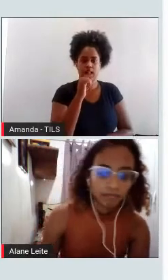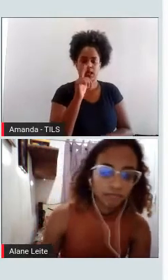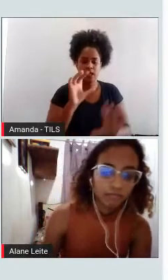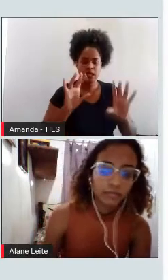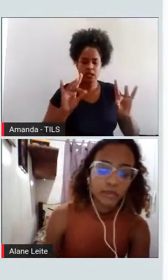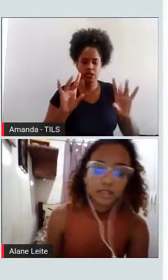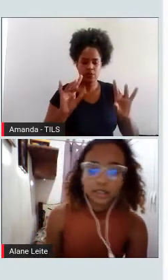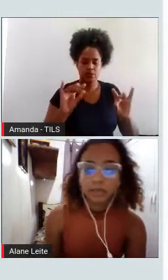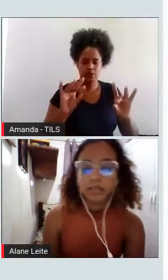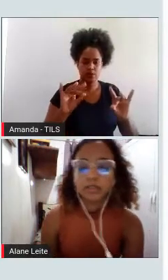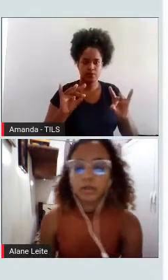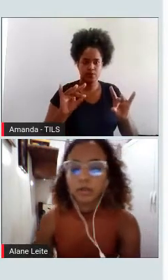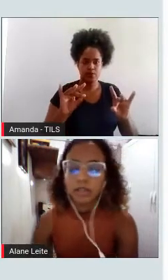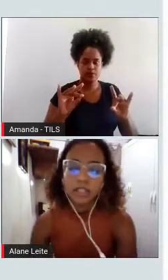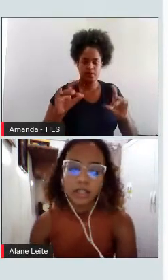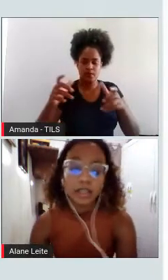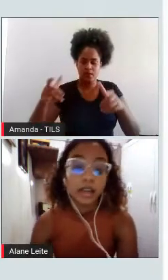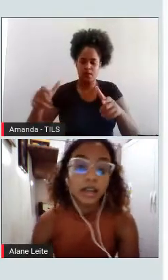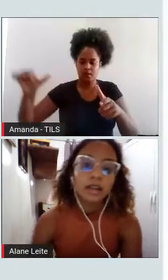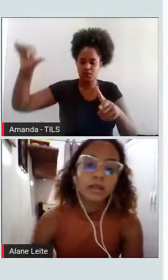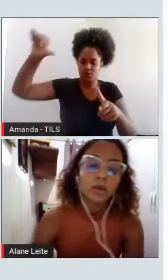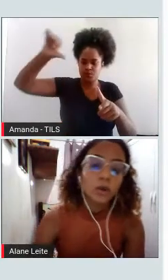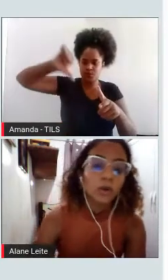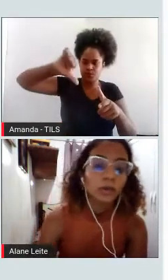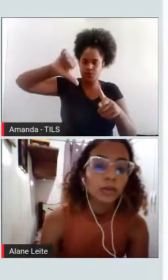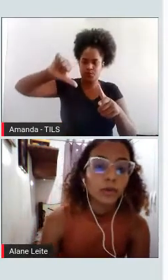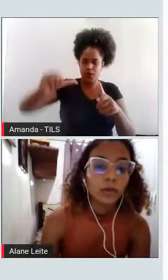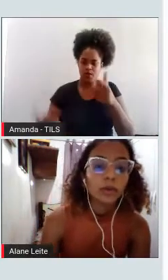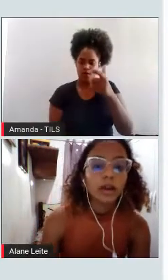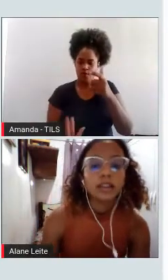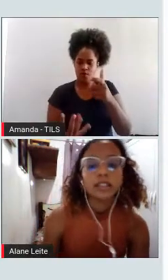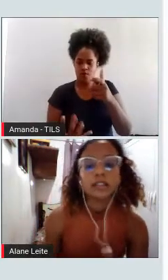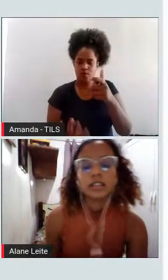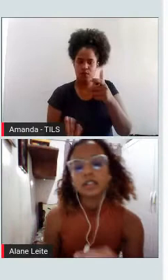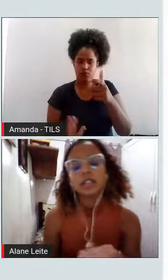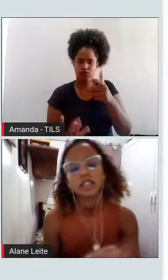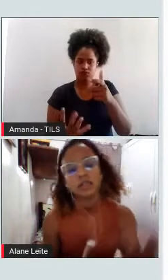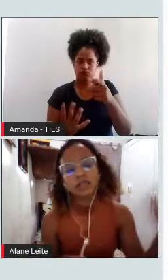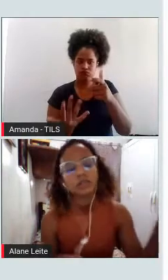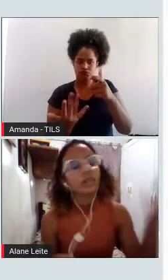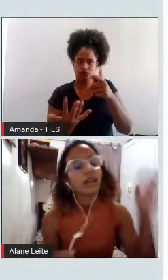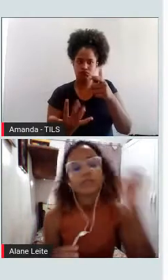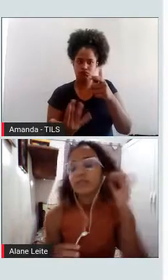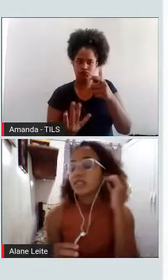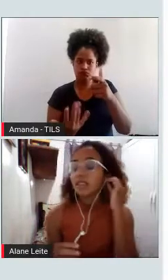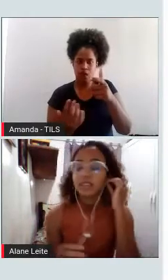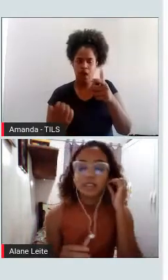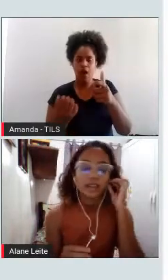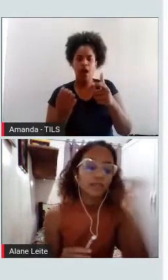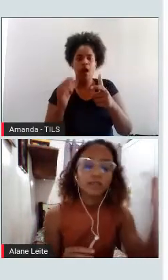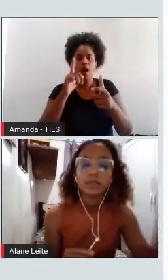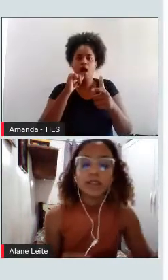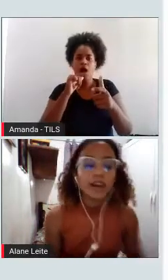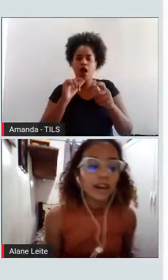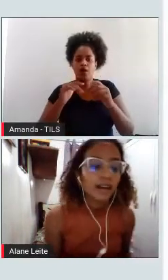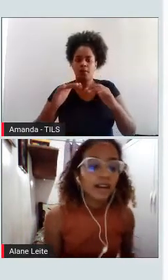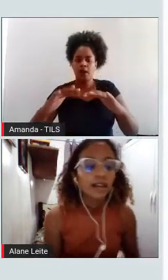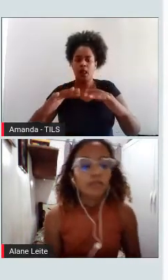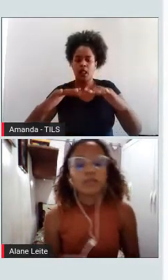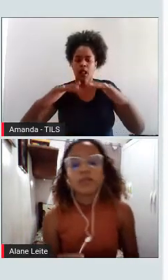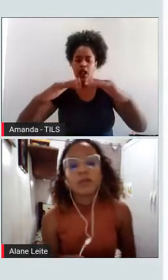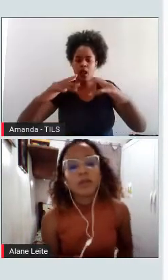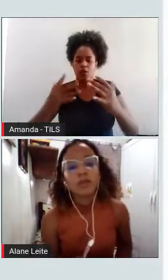chaleira. Por exemplo, a gente colocou na chaleira, colocou no fogo, se a gente deixar um tempo lá, for fazer, sei lá, for